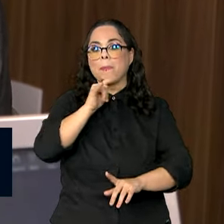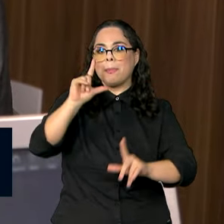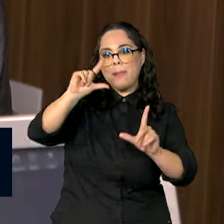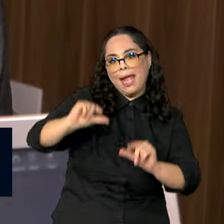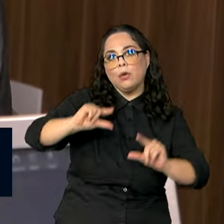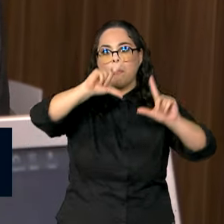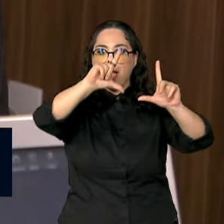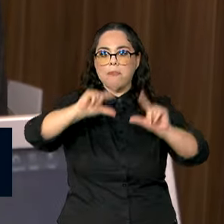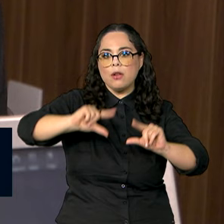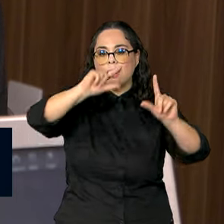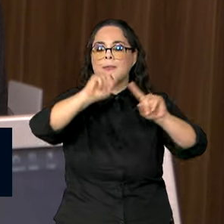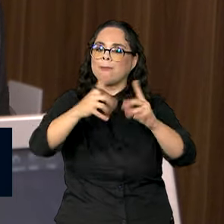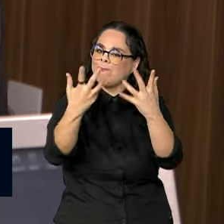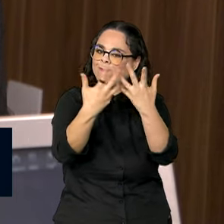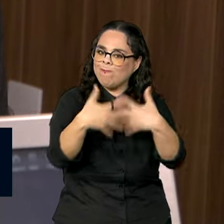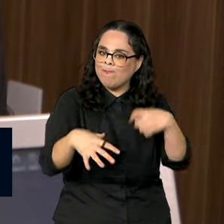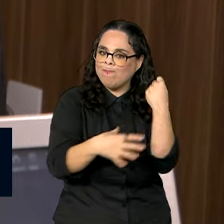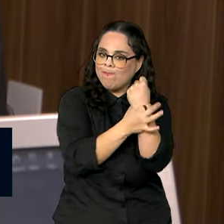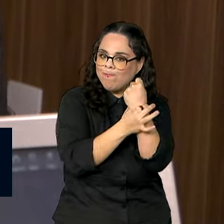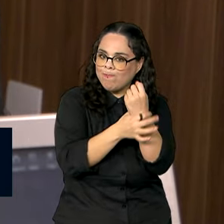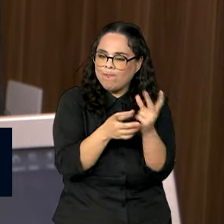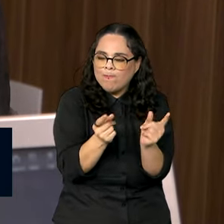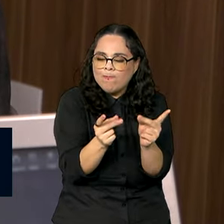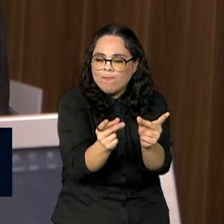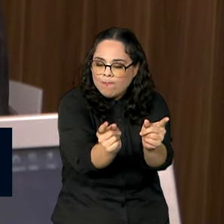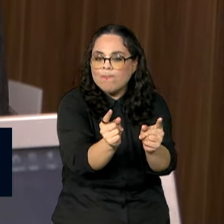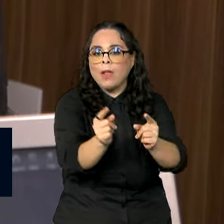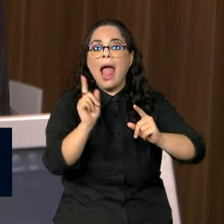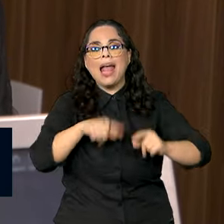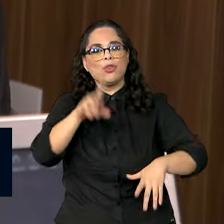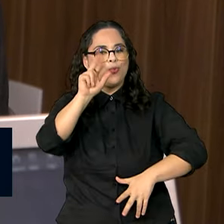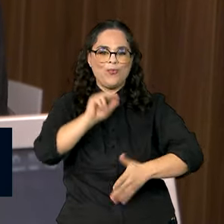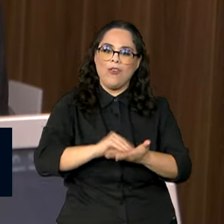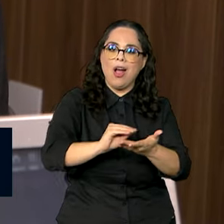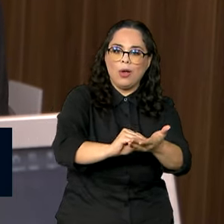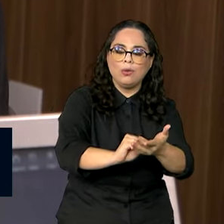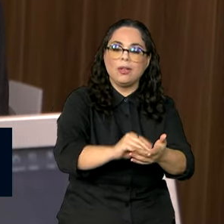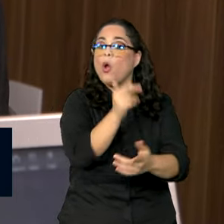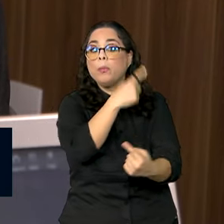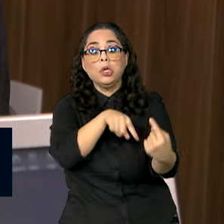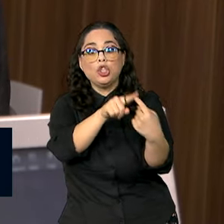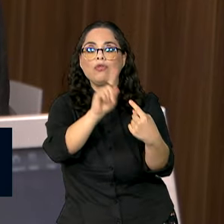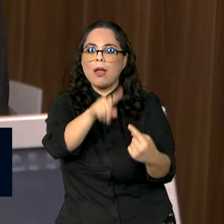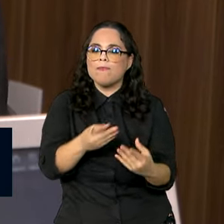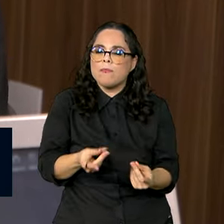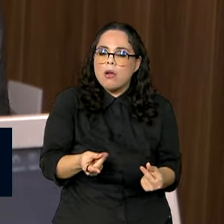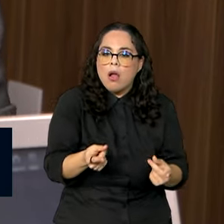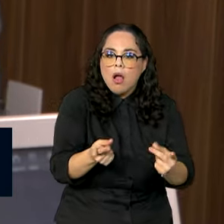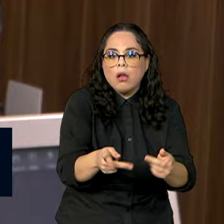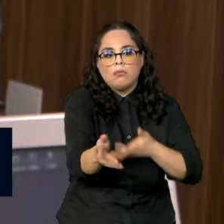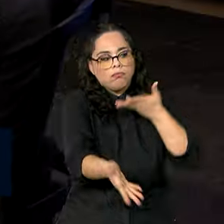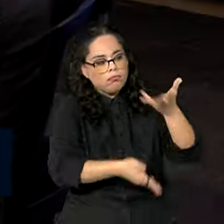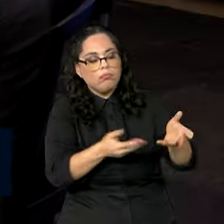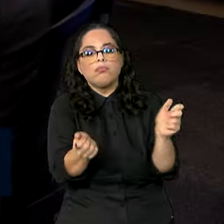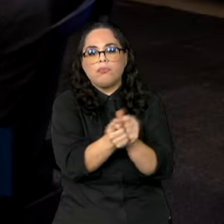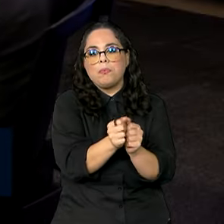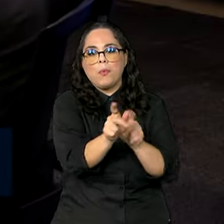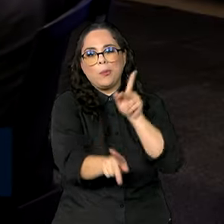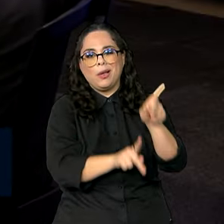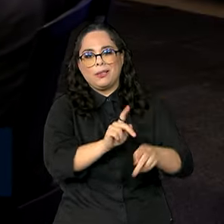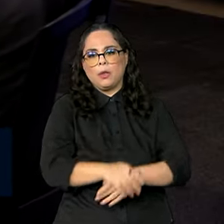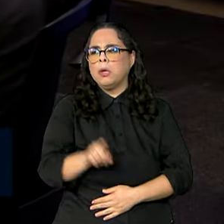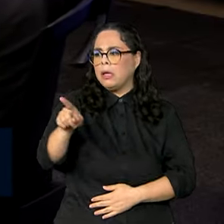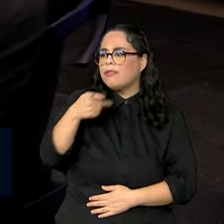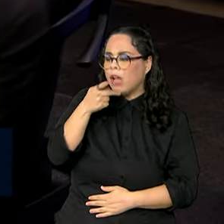funcionalidade e o que foi pensado para o projeto ele ser efetivado em conversão para a população. É